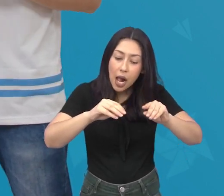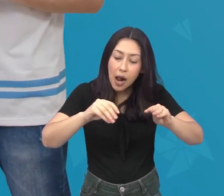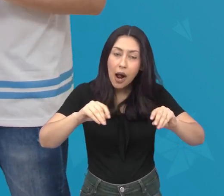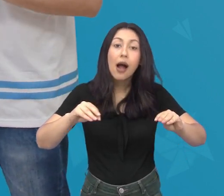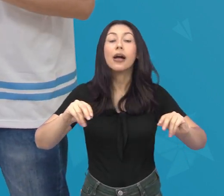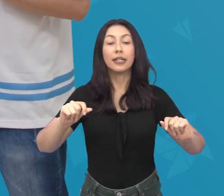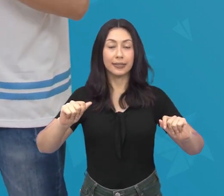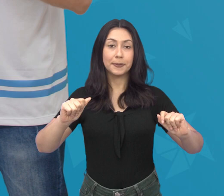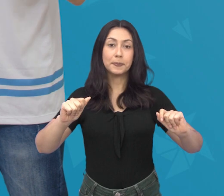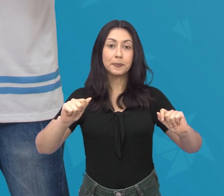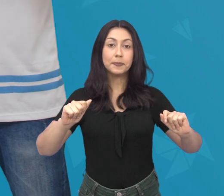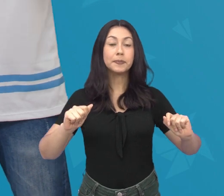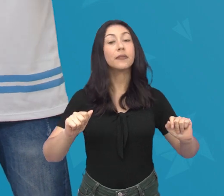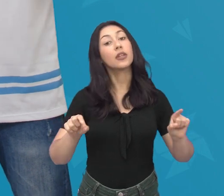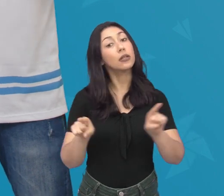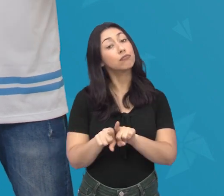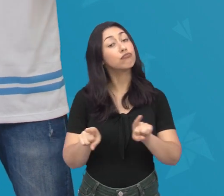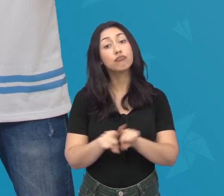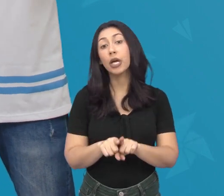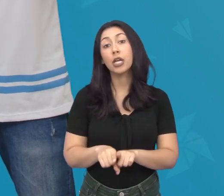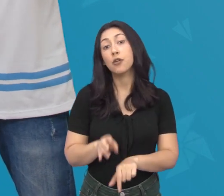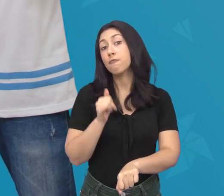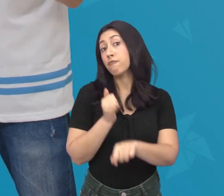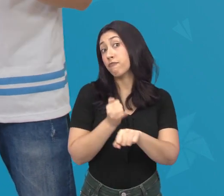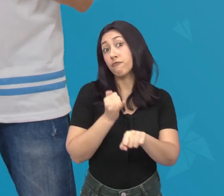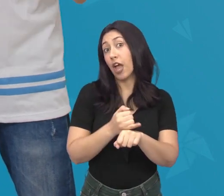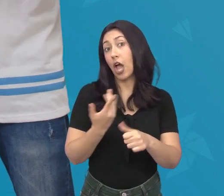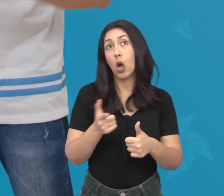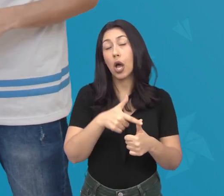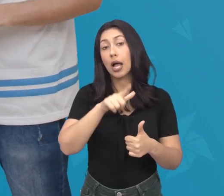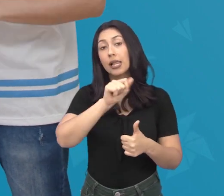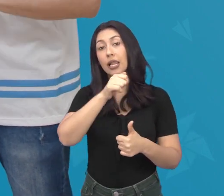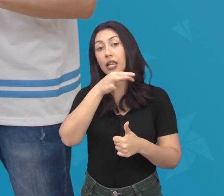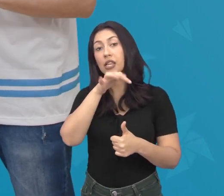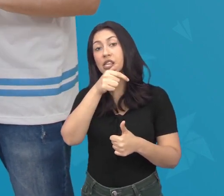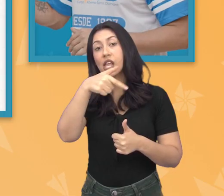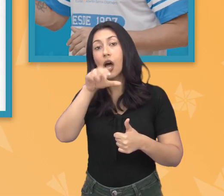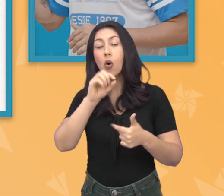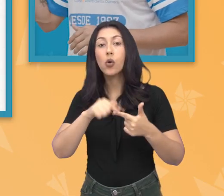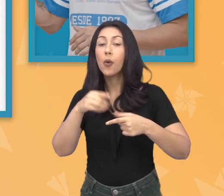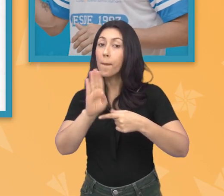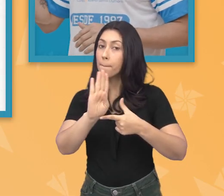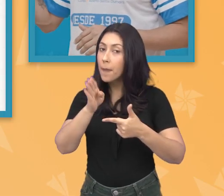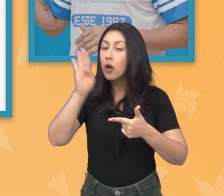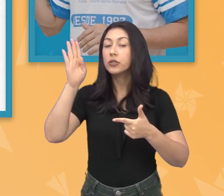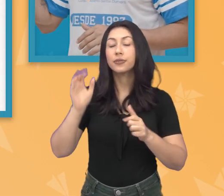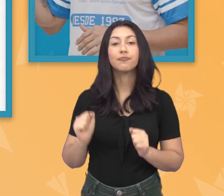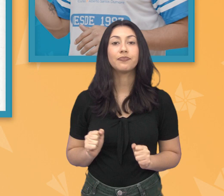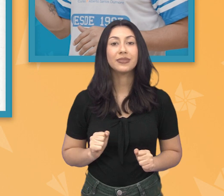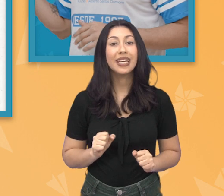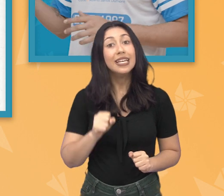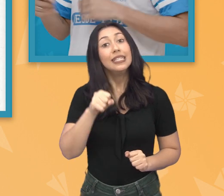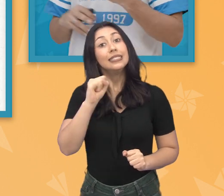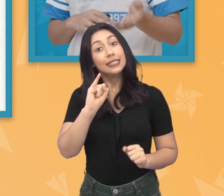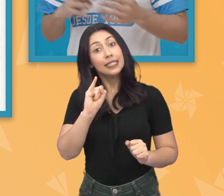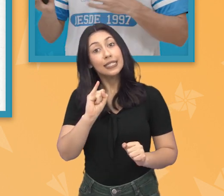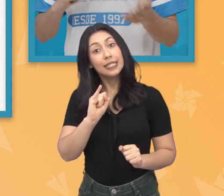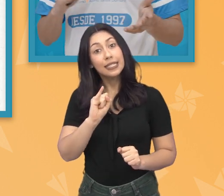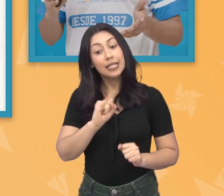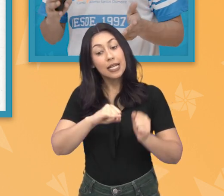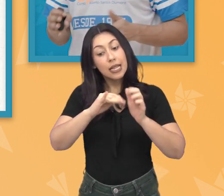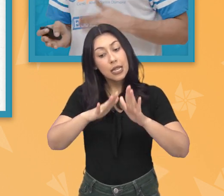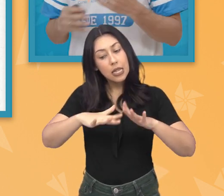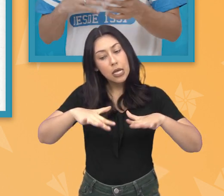as duas substâncias, né? Ou mesmo em ligas metálicas, como por exemplo o latão e o bronze. E misturas entre líquidos podem ser homogêneas